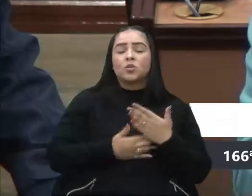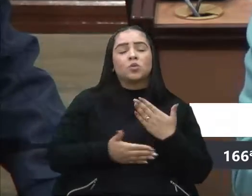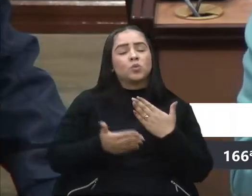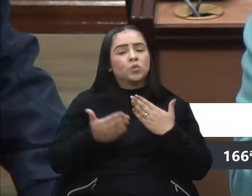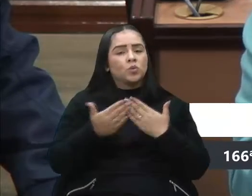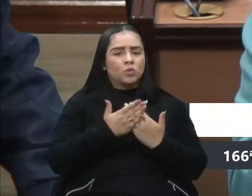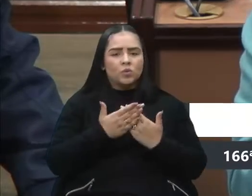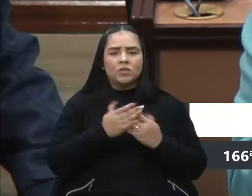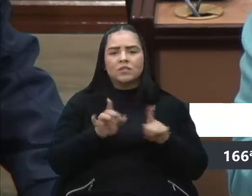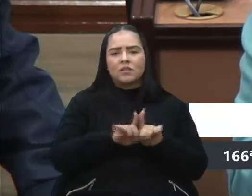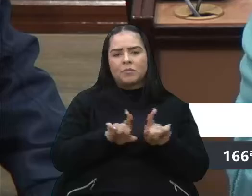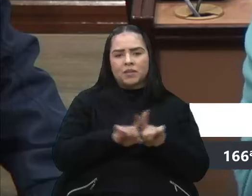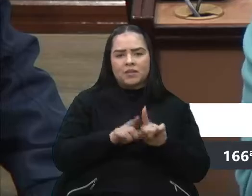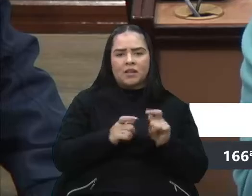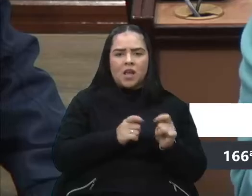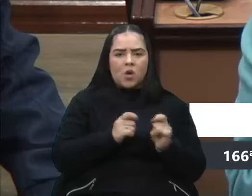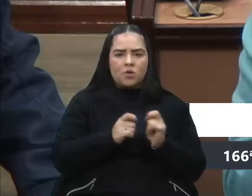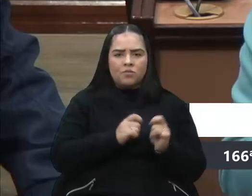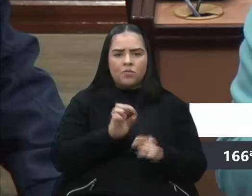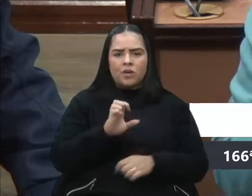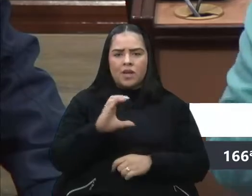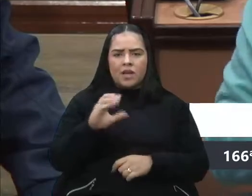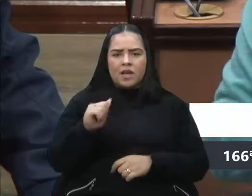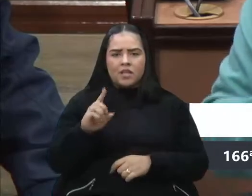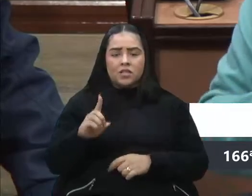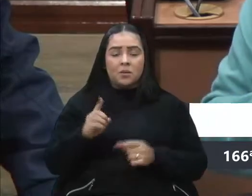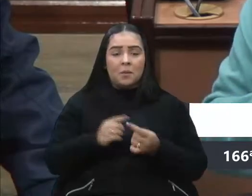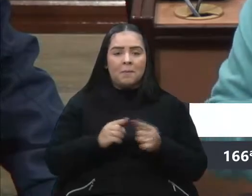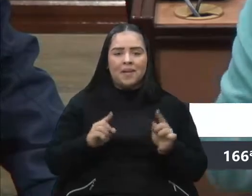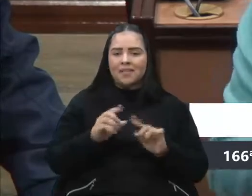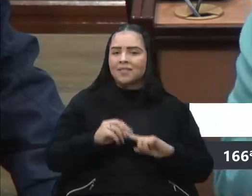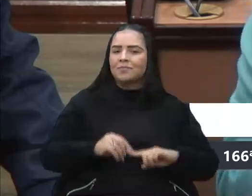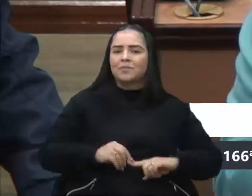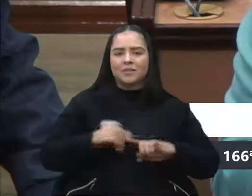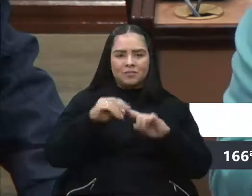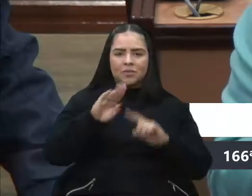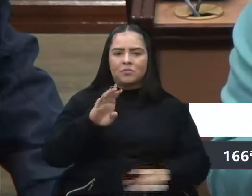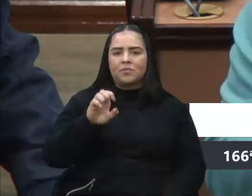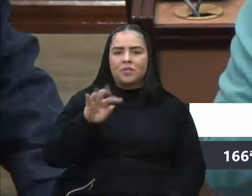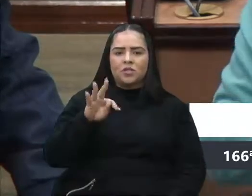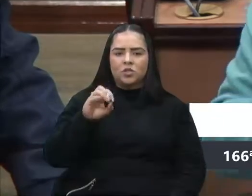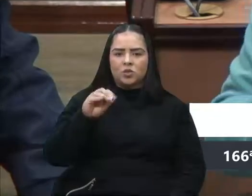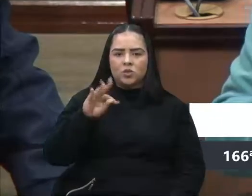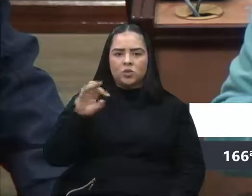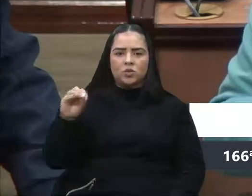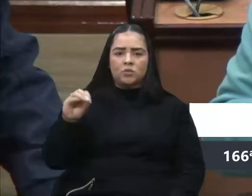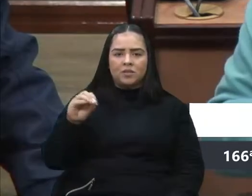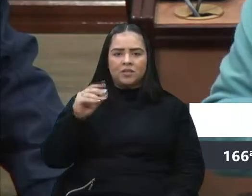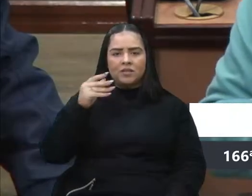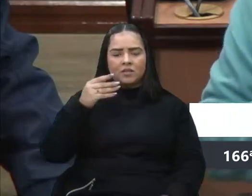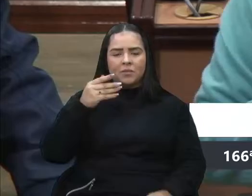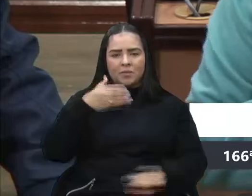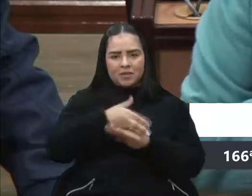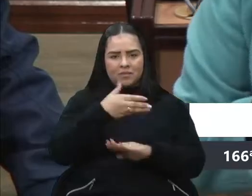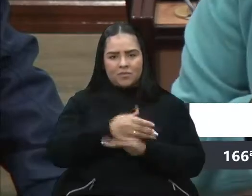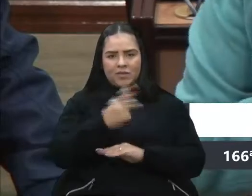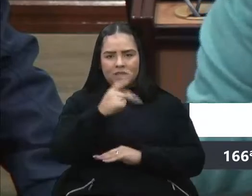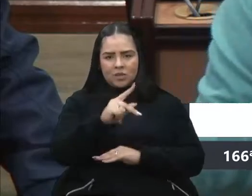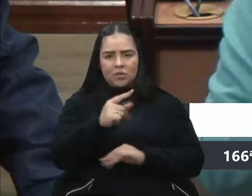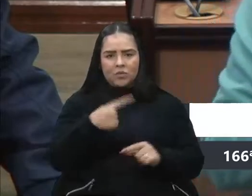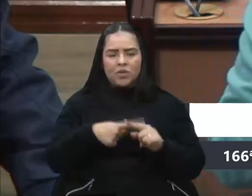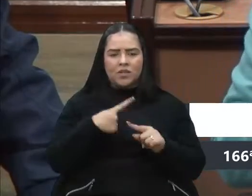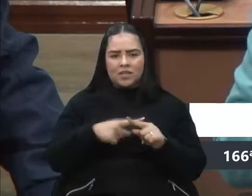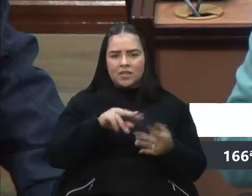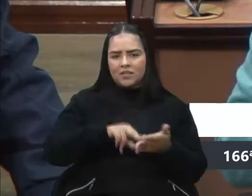inclusive para a negociação do ECAD, que bom. Mas principalmente, Bertotto, agradecer pela tua presença aqui, porque isso significa algo